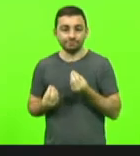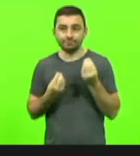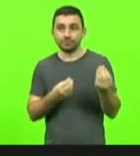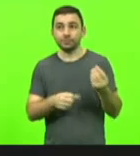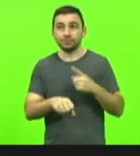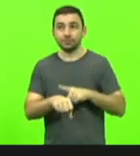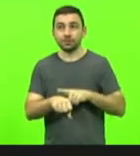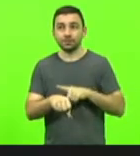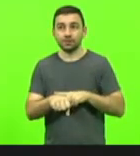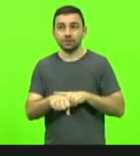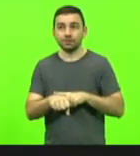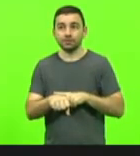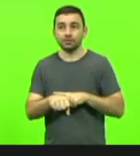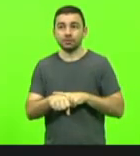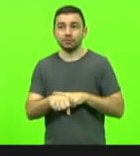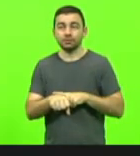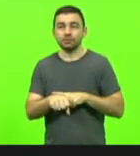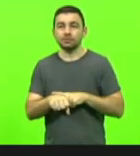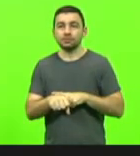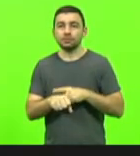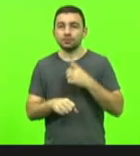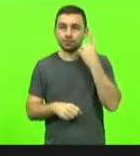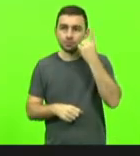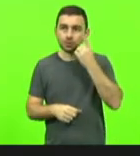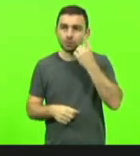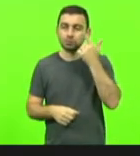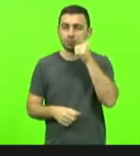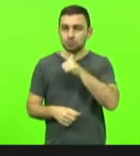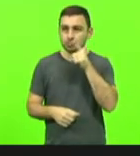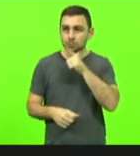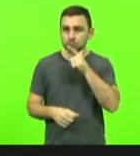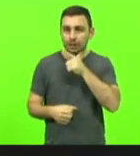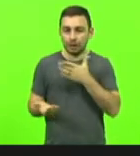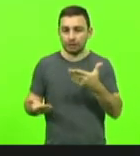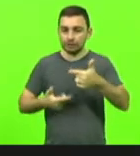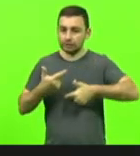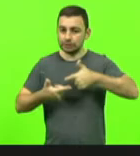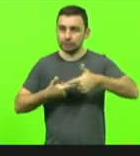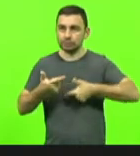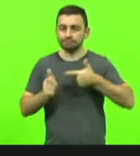para o, agora, deputado, mostrar o seu trabalho aqui na Assembleia Legislativa.